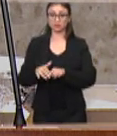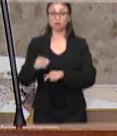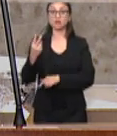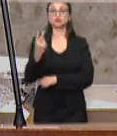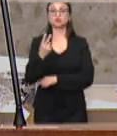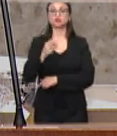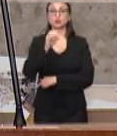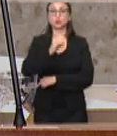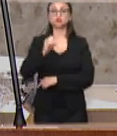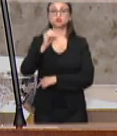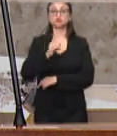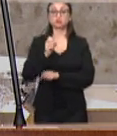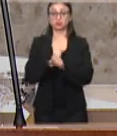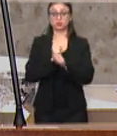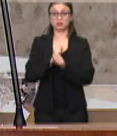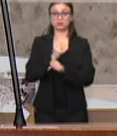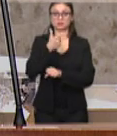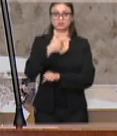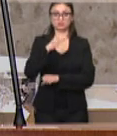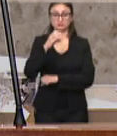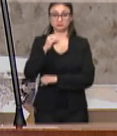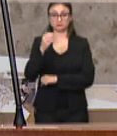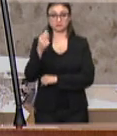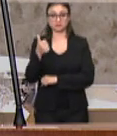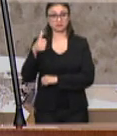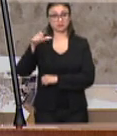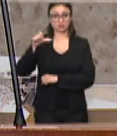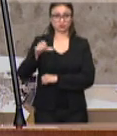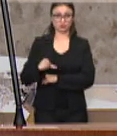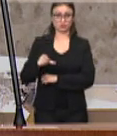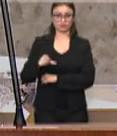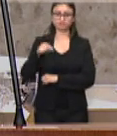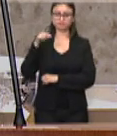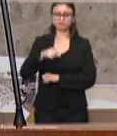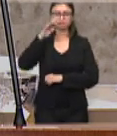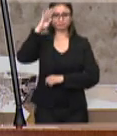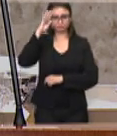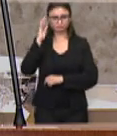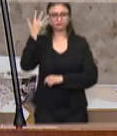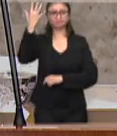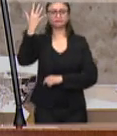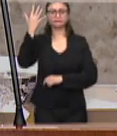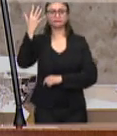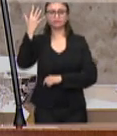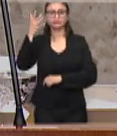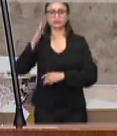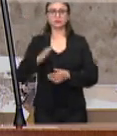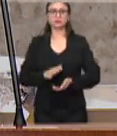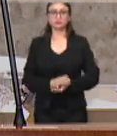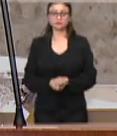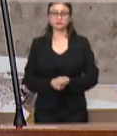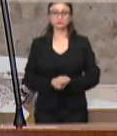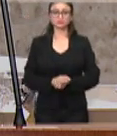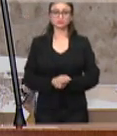2 de outubro de 2019. E com relação a esta decisão, que se segmentou, foi